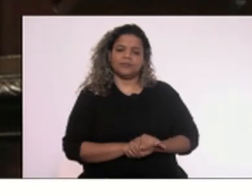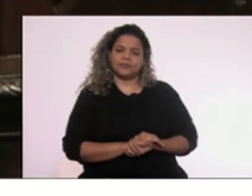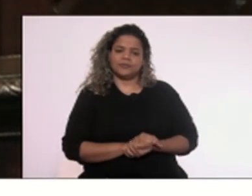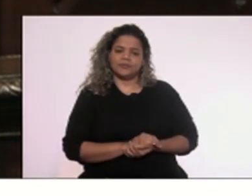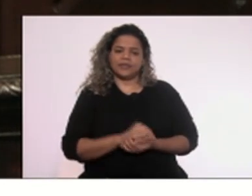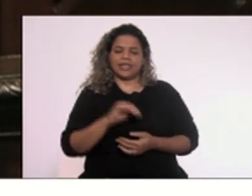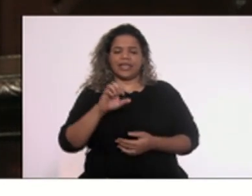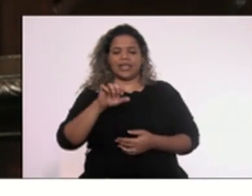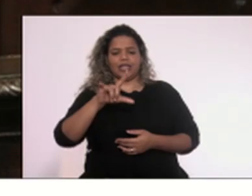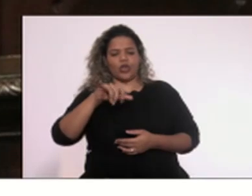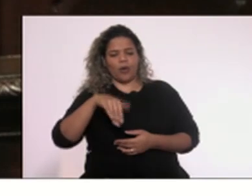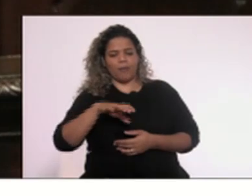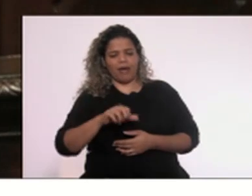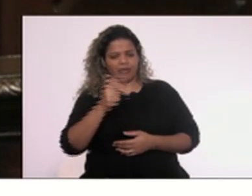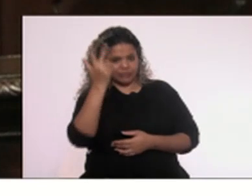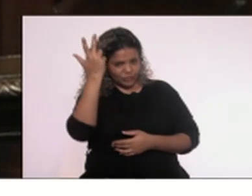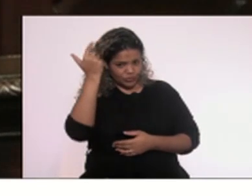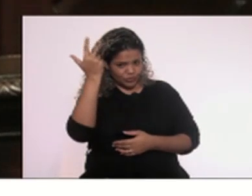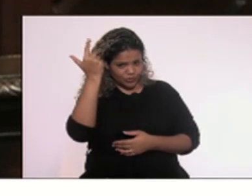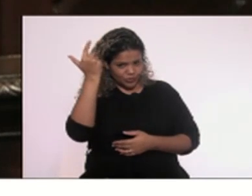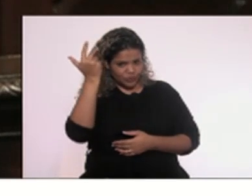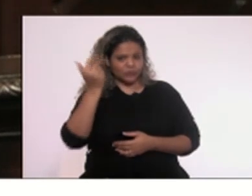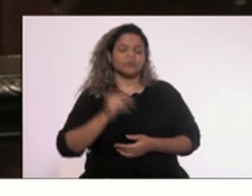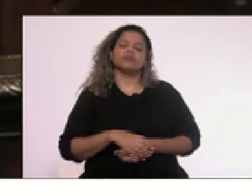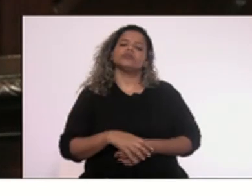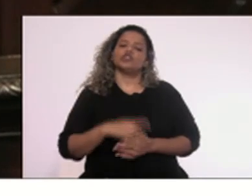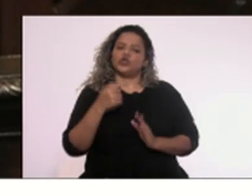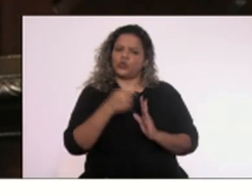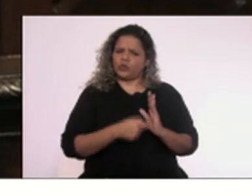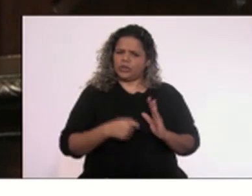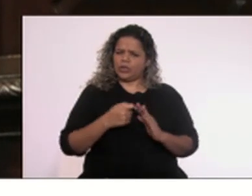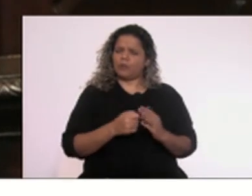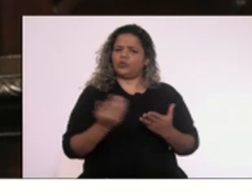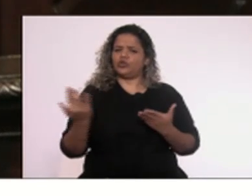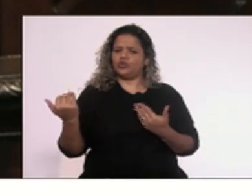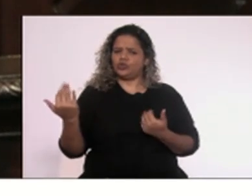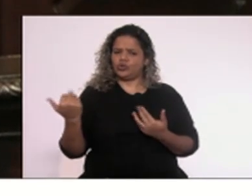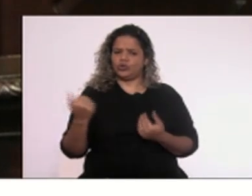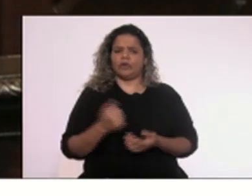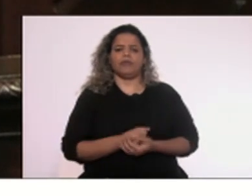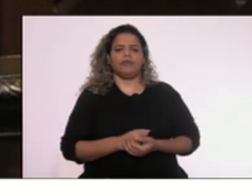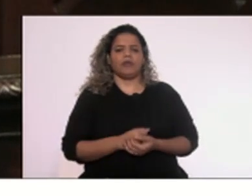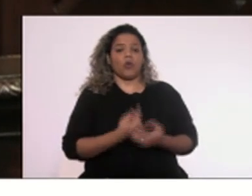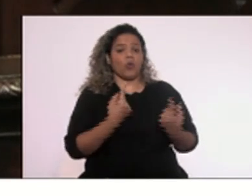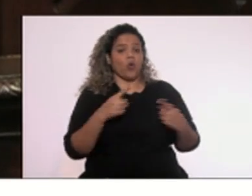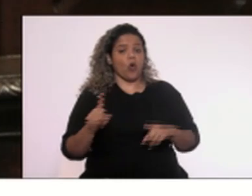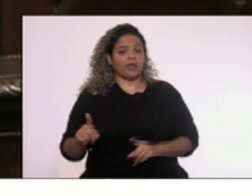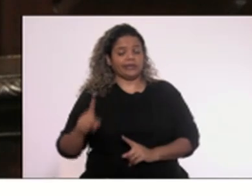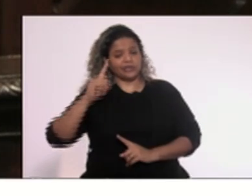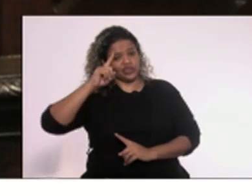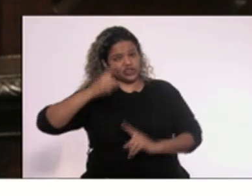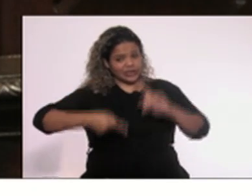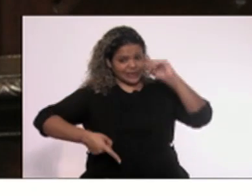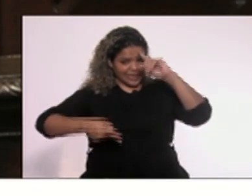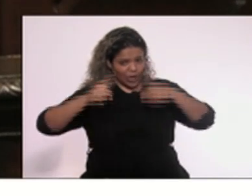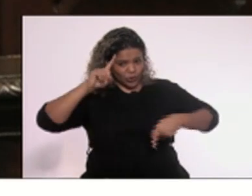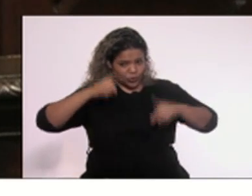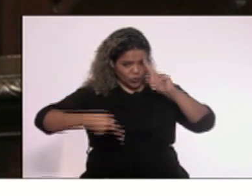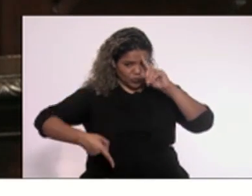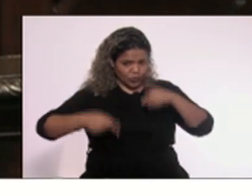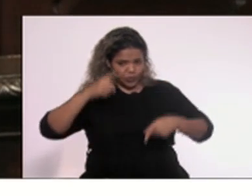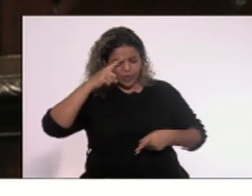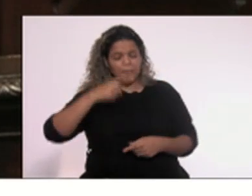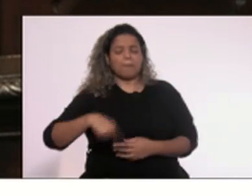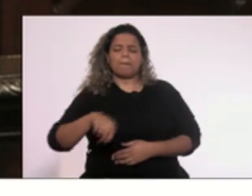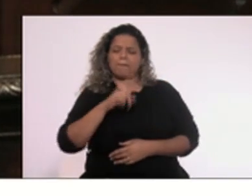Eliomar Coelho, lutamos, quando éramos jovens, contra a ditadura. E o risco